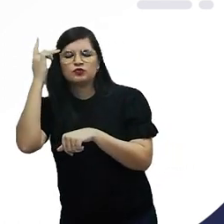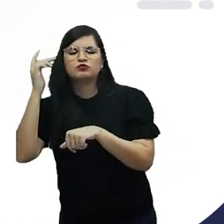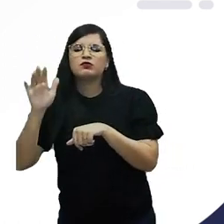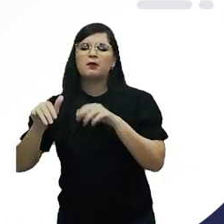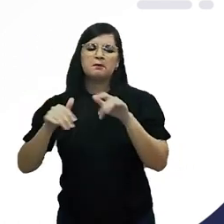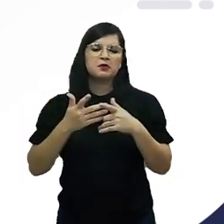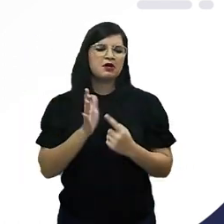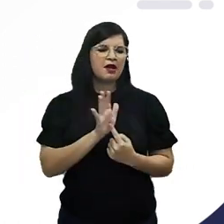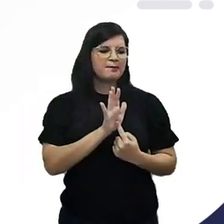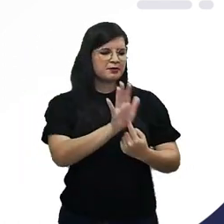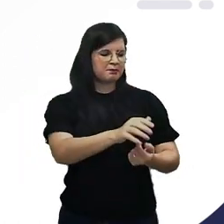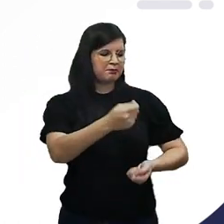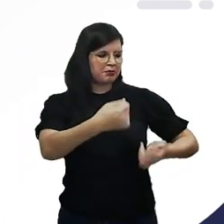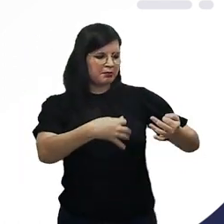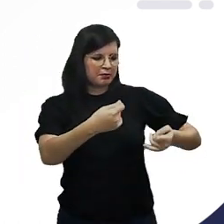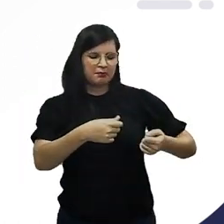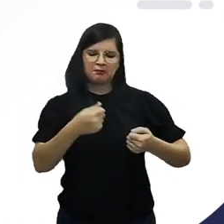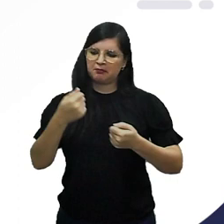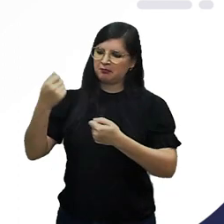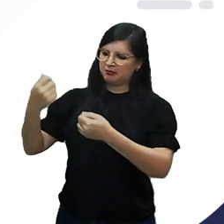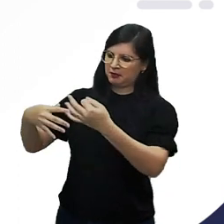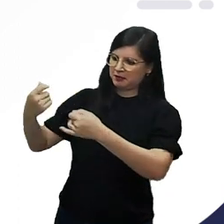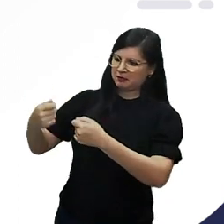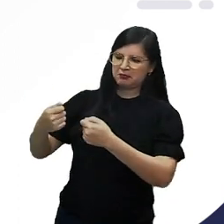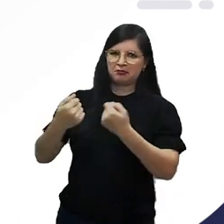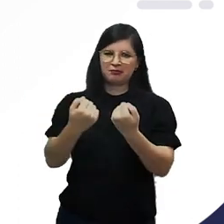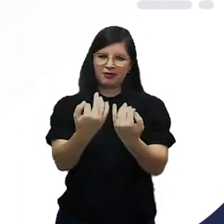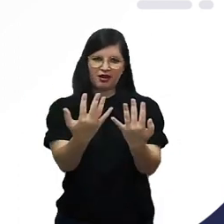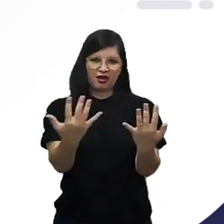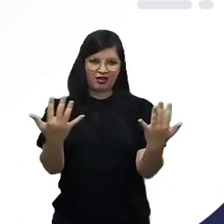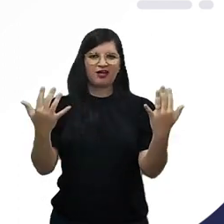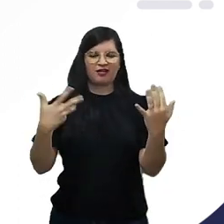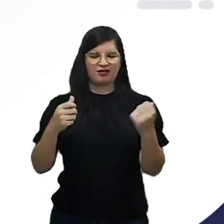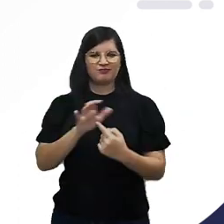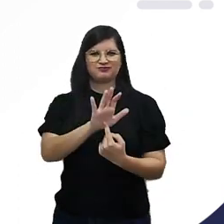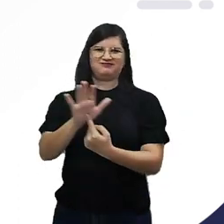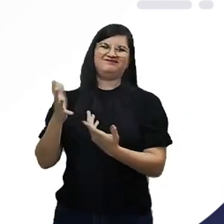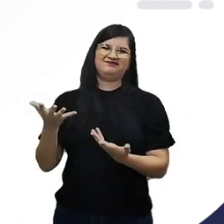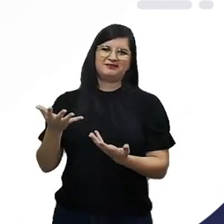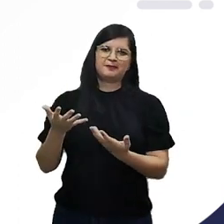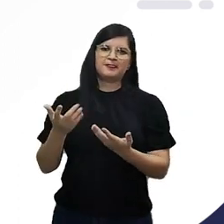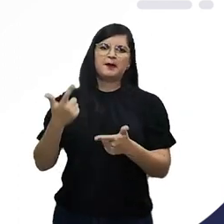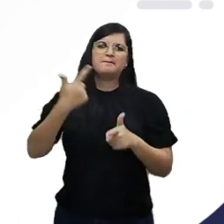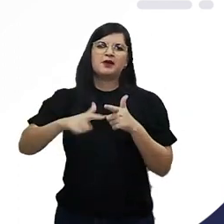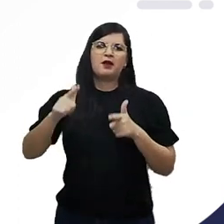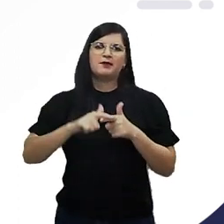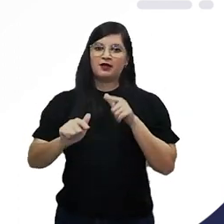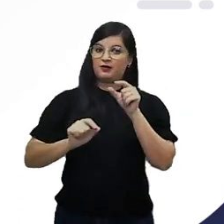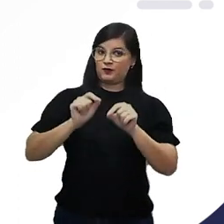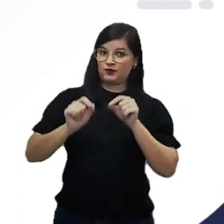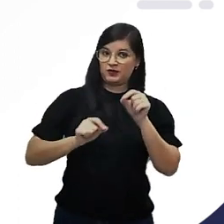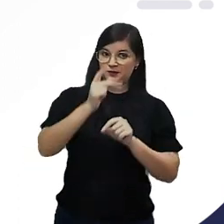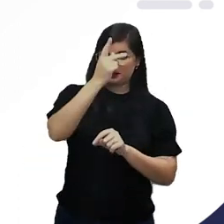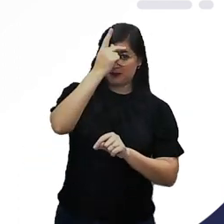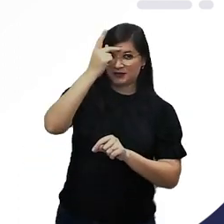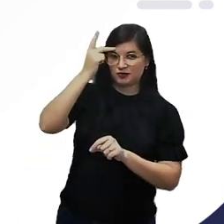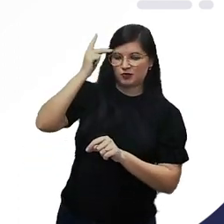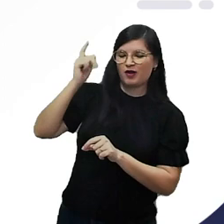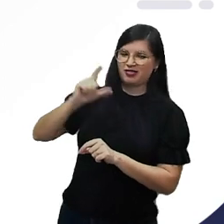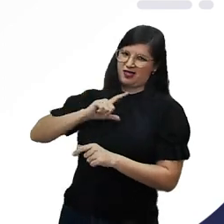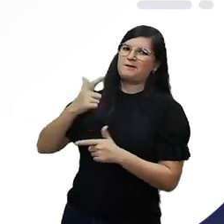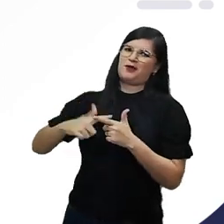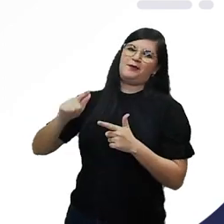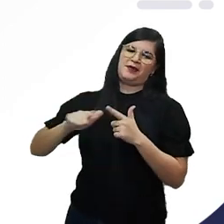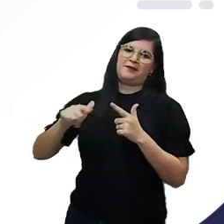para uma pessoa, depois faça para 2, depois para 3. O problema é que muitas vezes as pessoas querem superar um